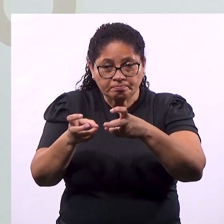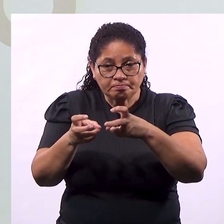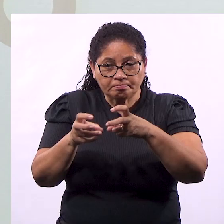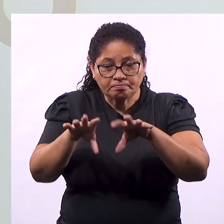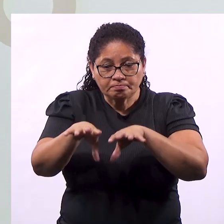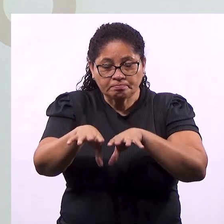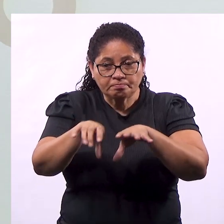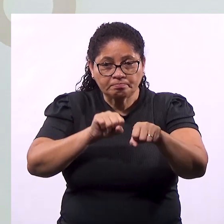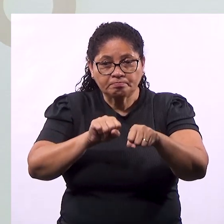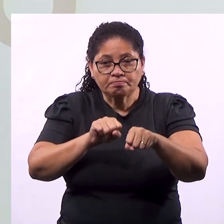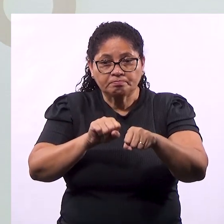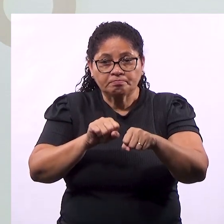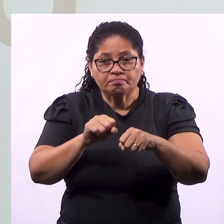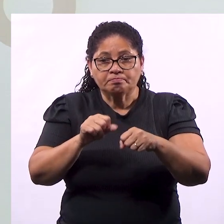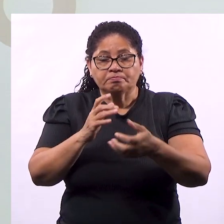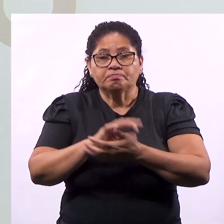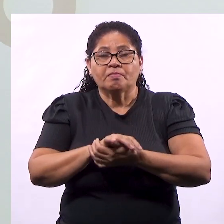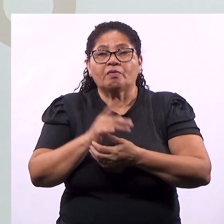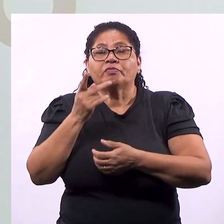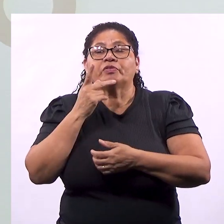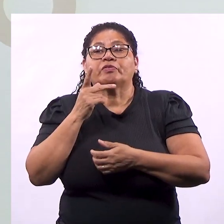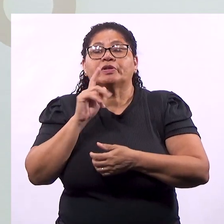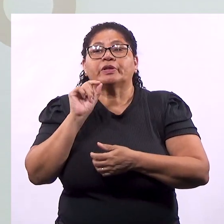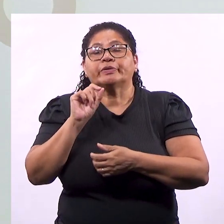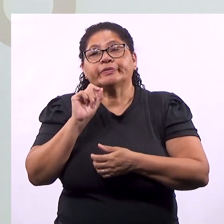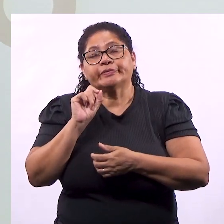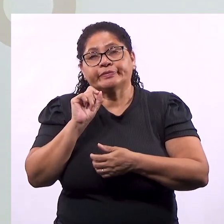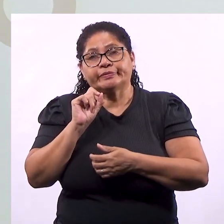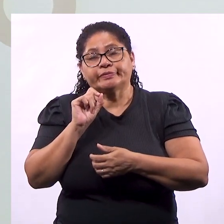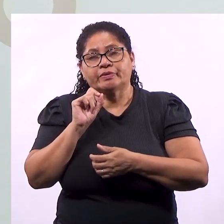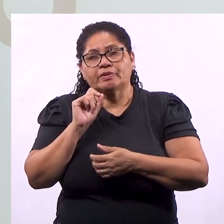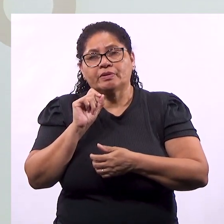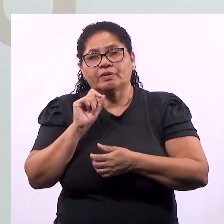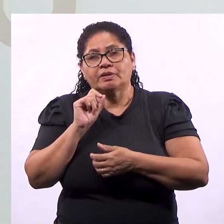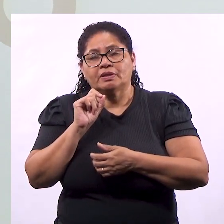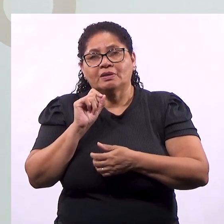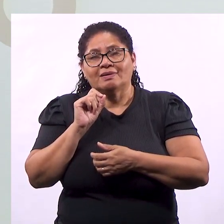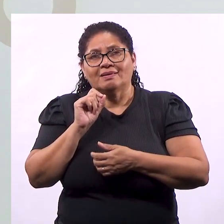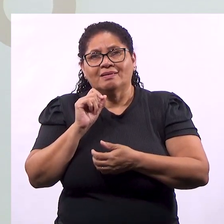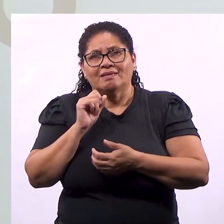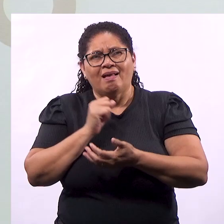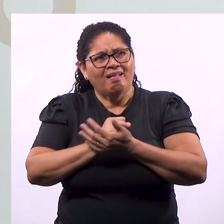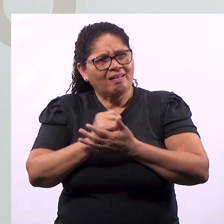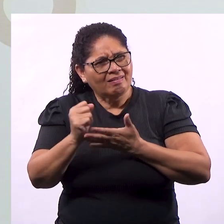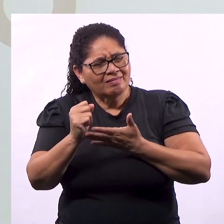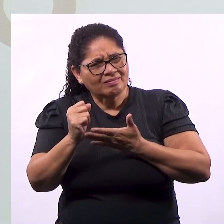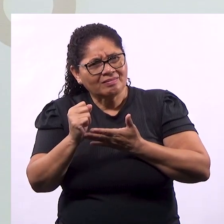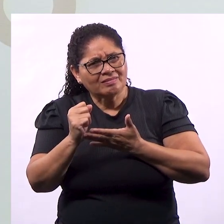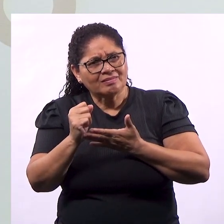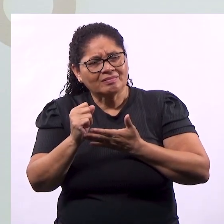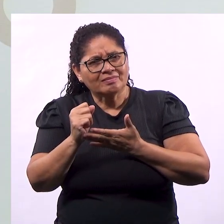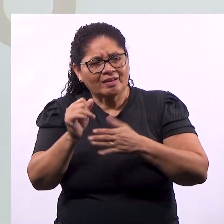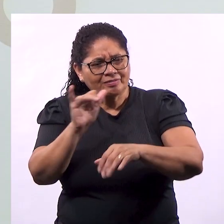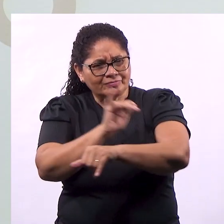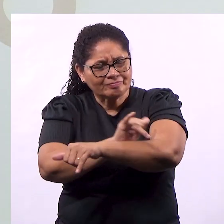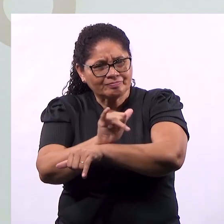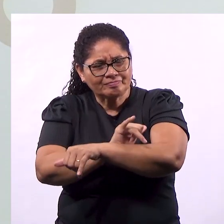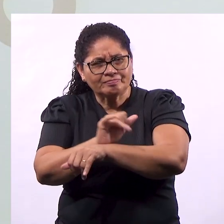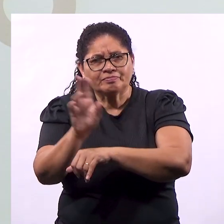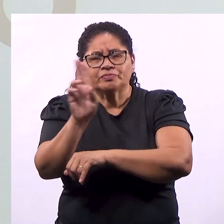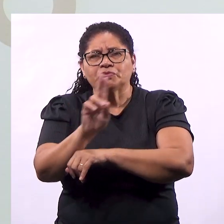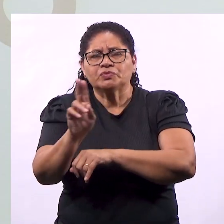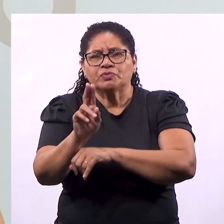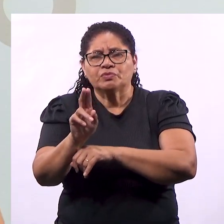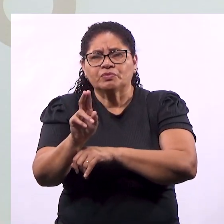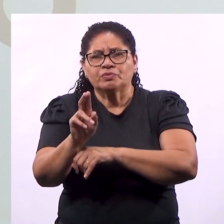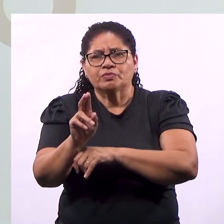formativa é e essa regulação vai me dizer o quê Ah então será que se eu colocar Se eu colocar uma estratégia